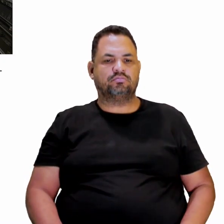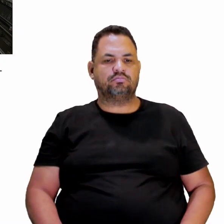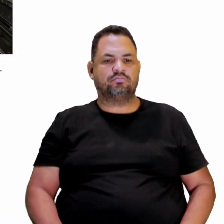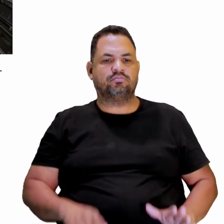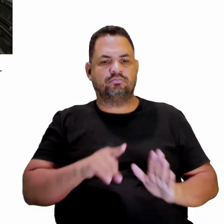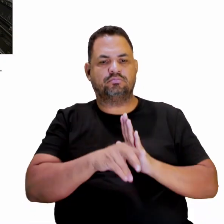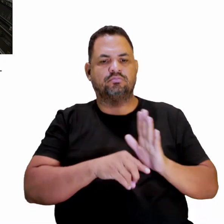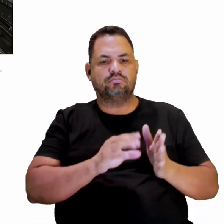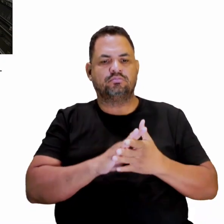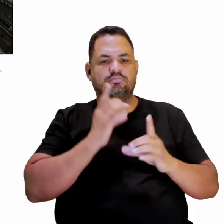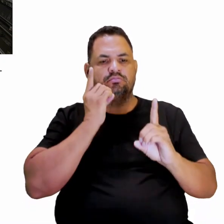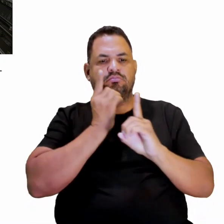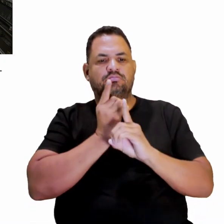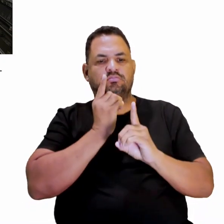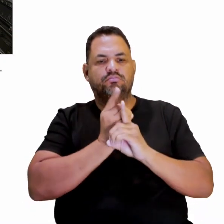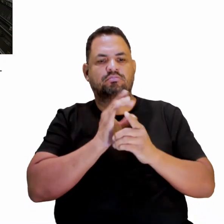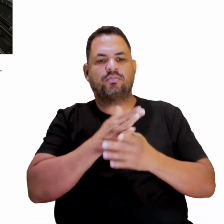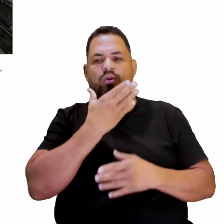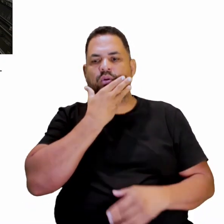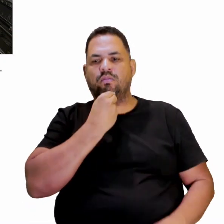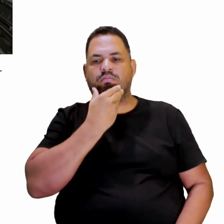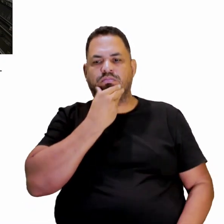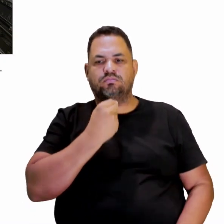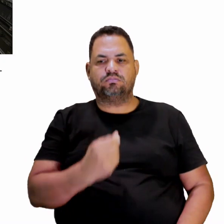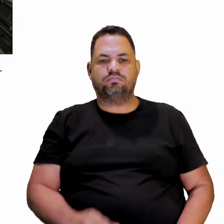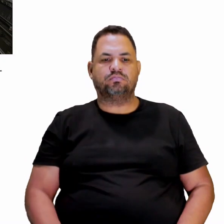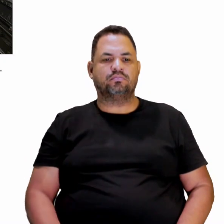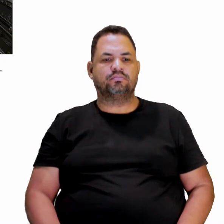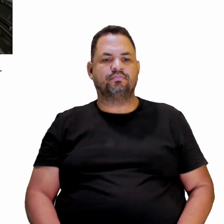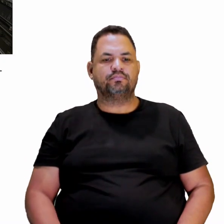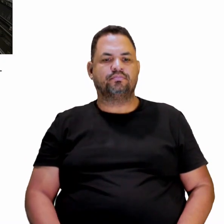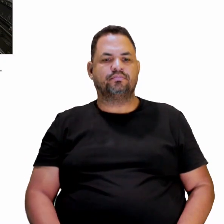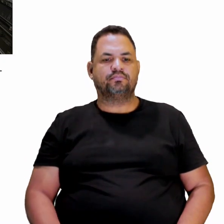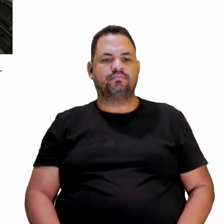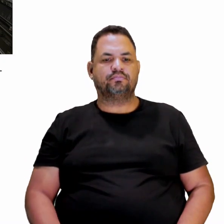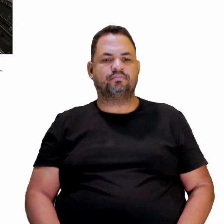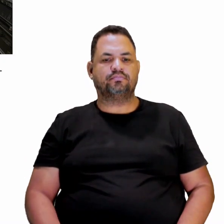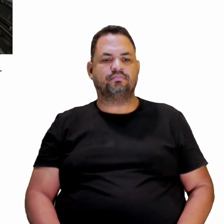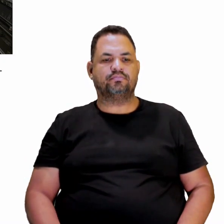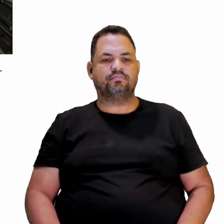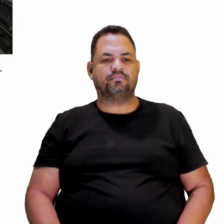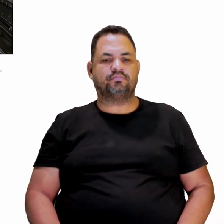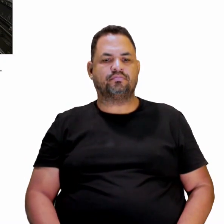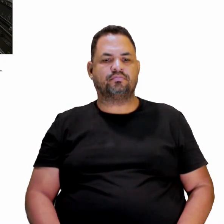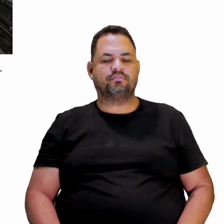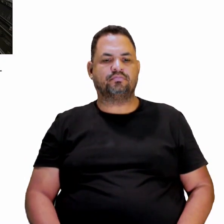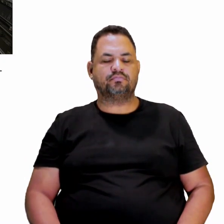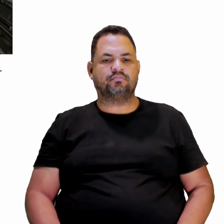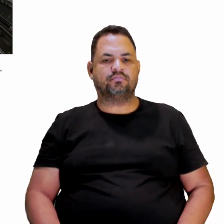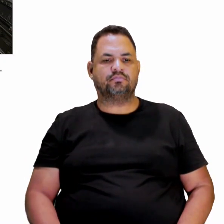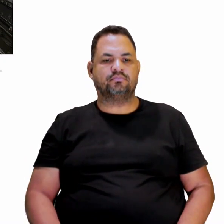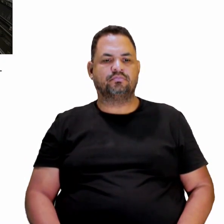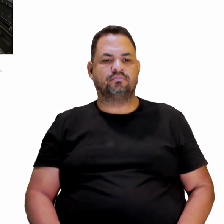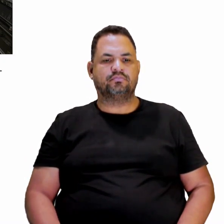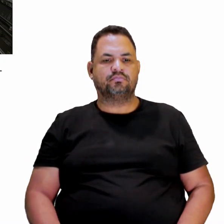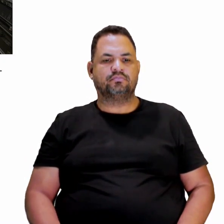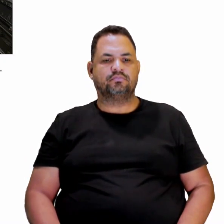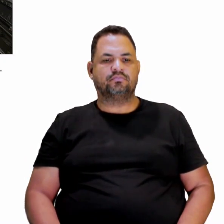no trem eles encontram um homem. They meet a man whose face was